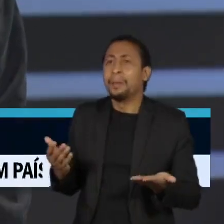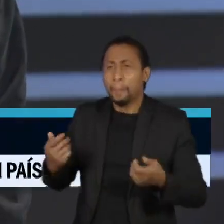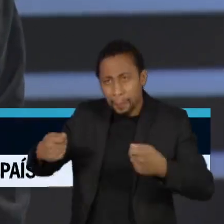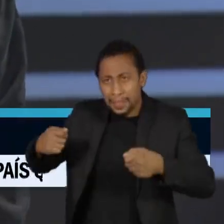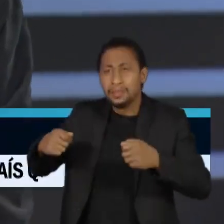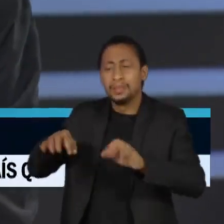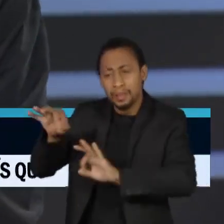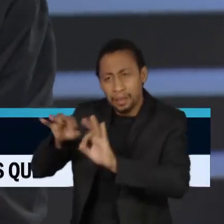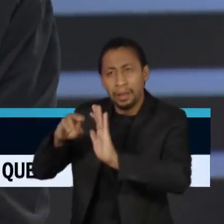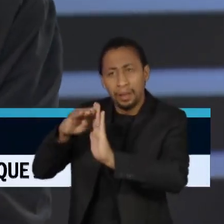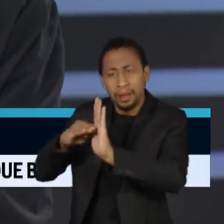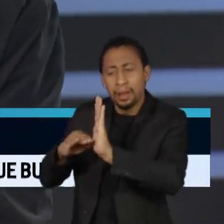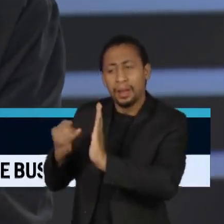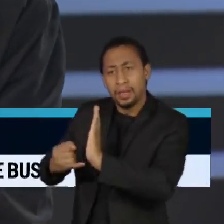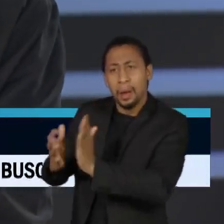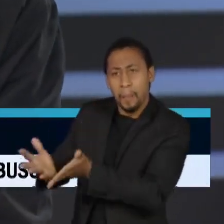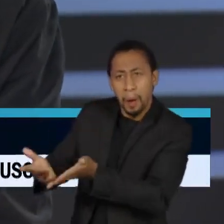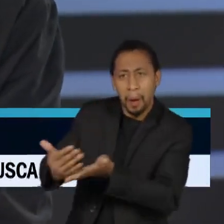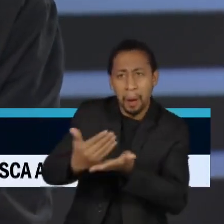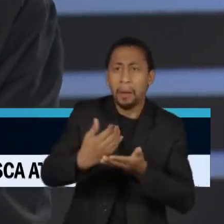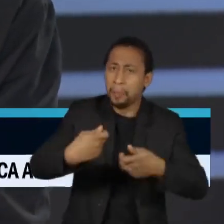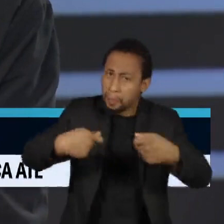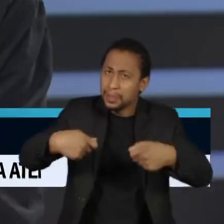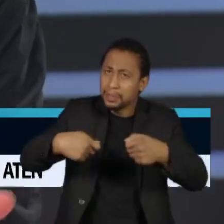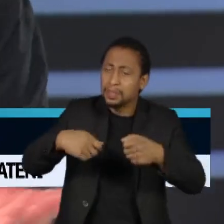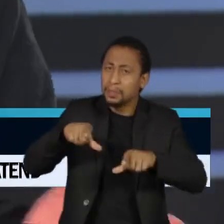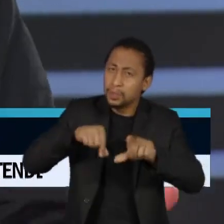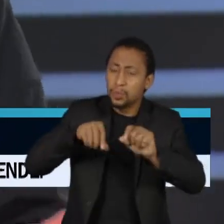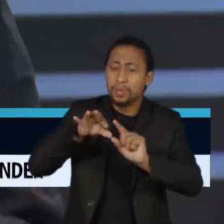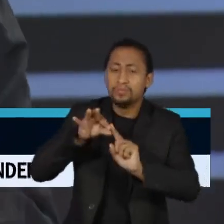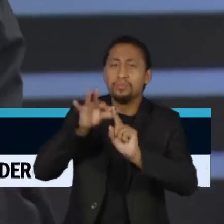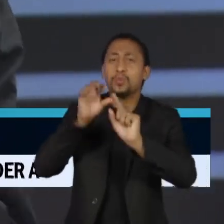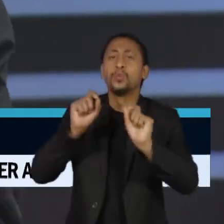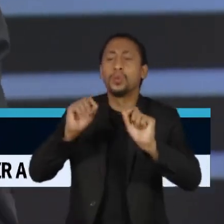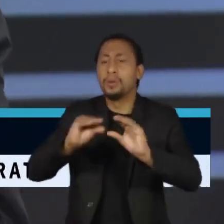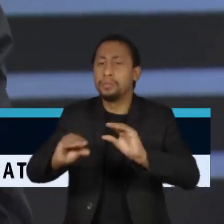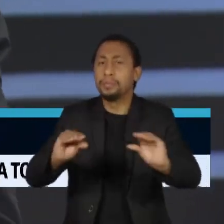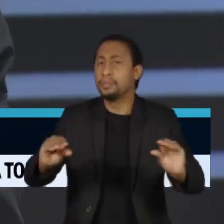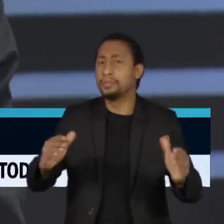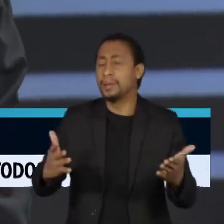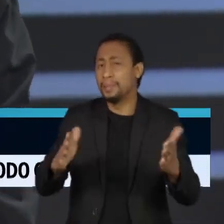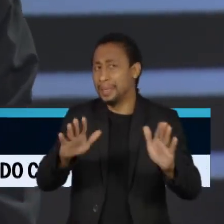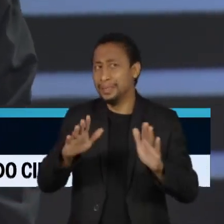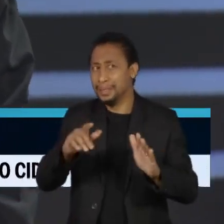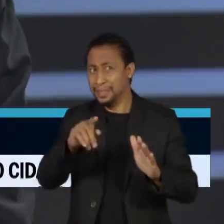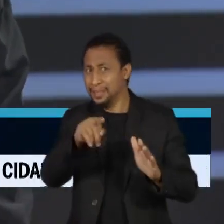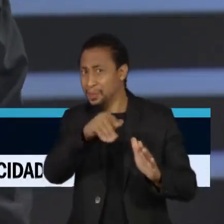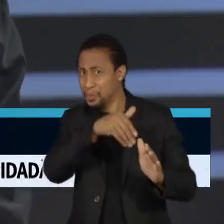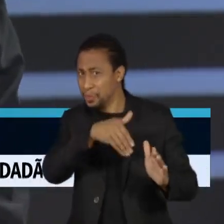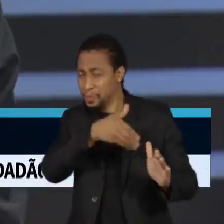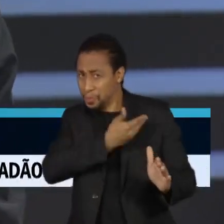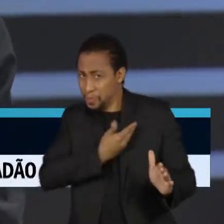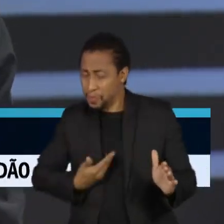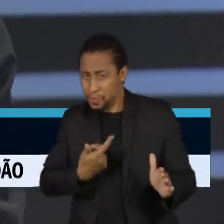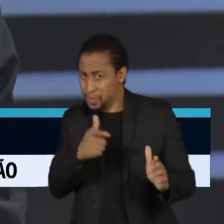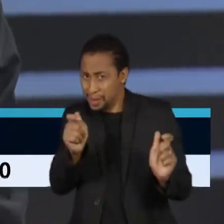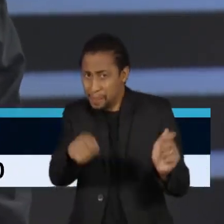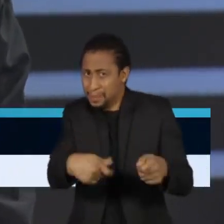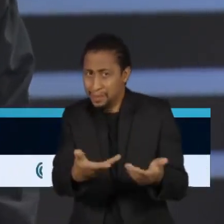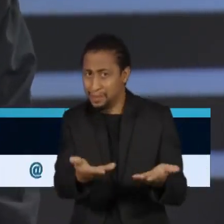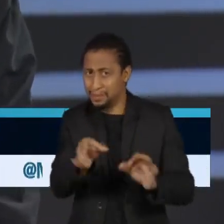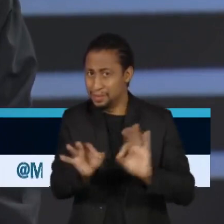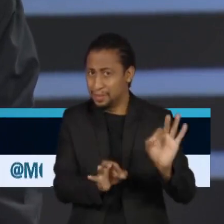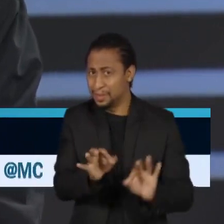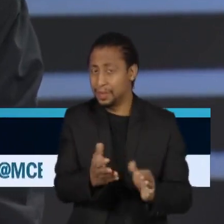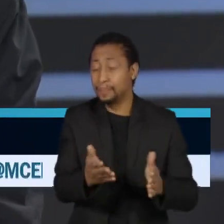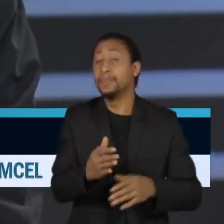acontece é que o governo é absolutamente incapaz de definir essas prioridades. Então, vou pegar um exemplo concreto, né? Então, foi